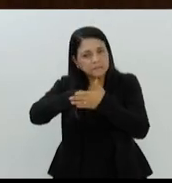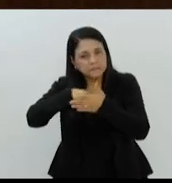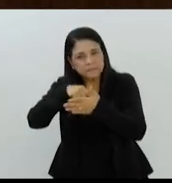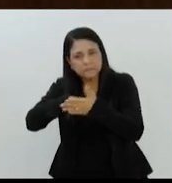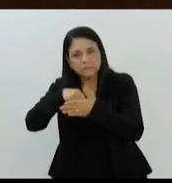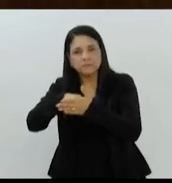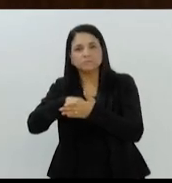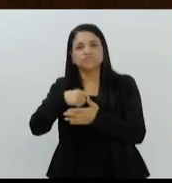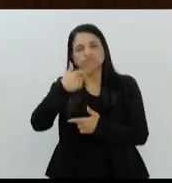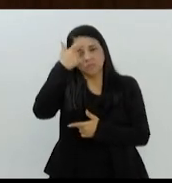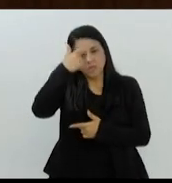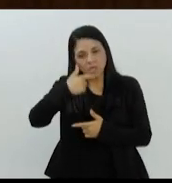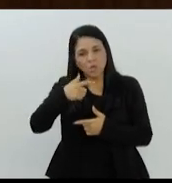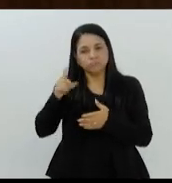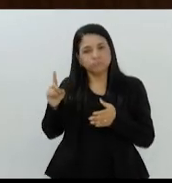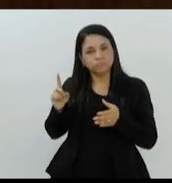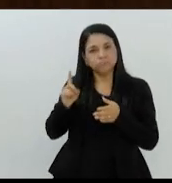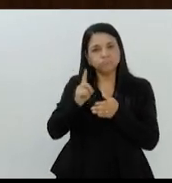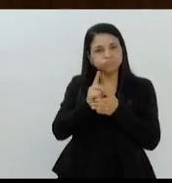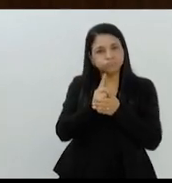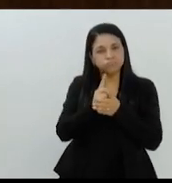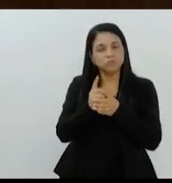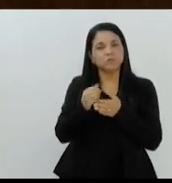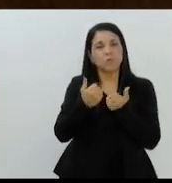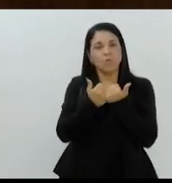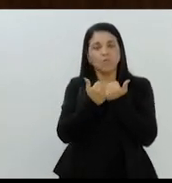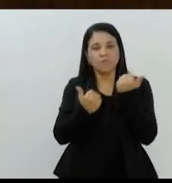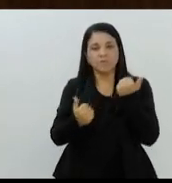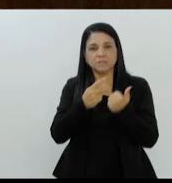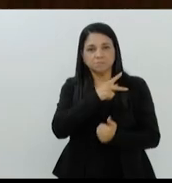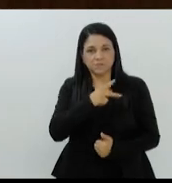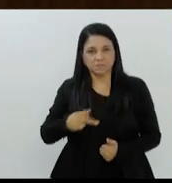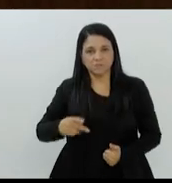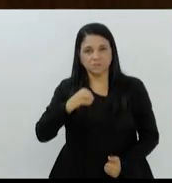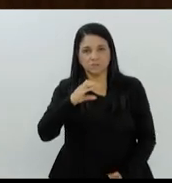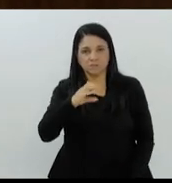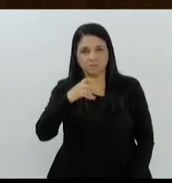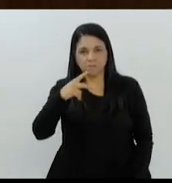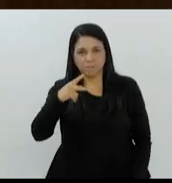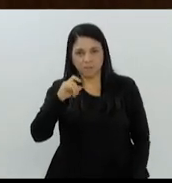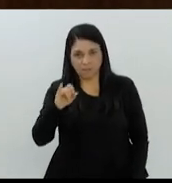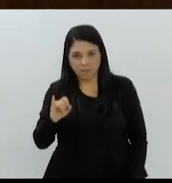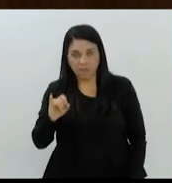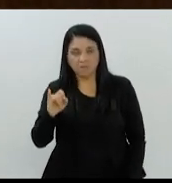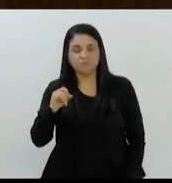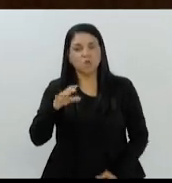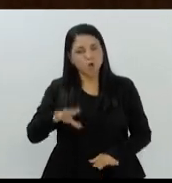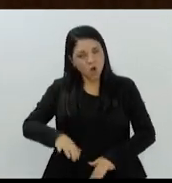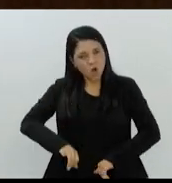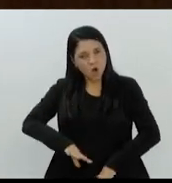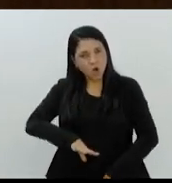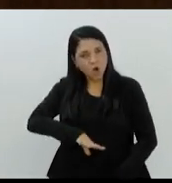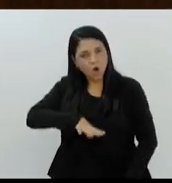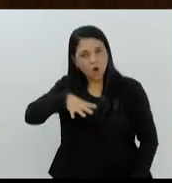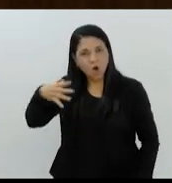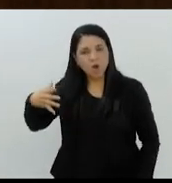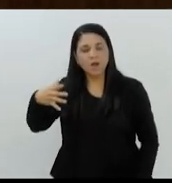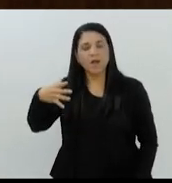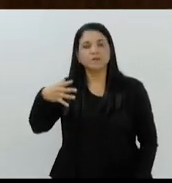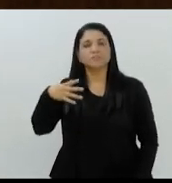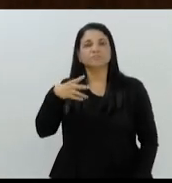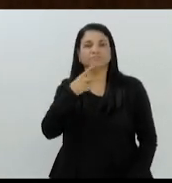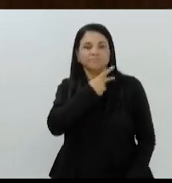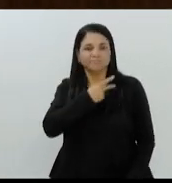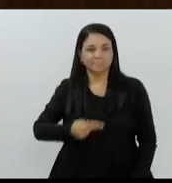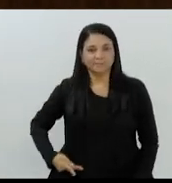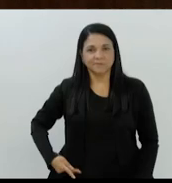Eu compunho essa CPI como vice-presidente, muita coragem aí do presidente da